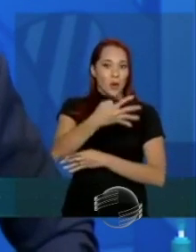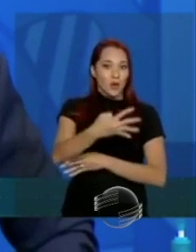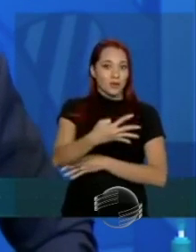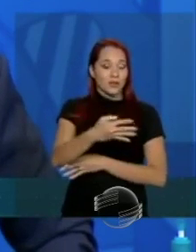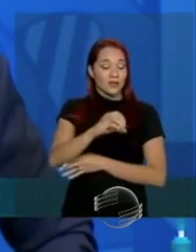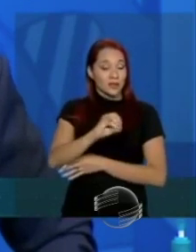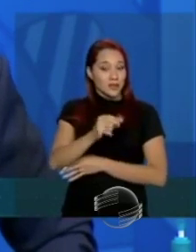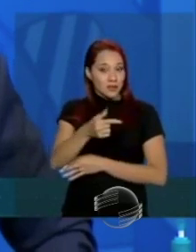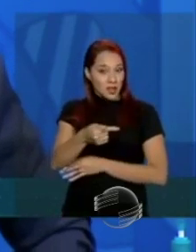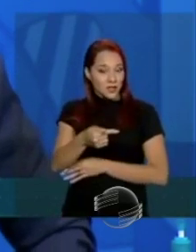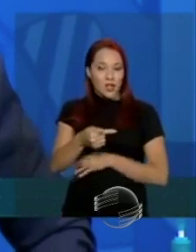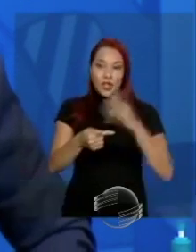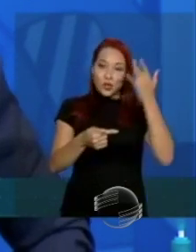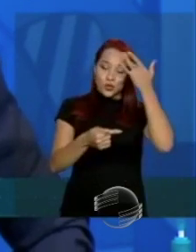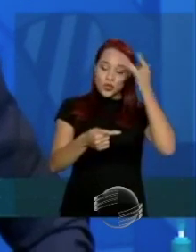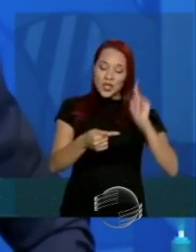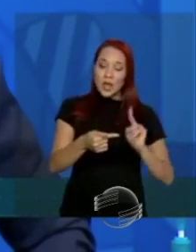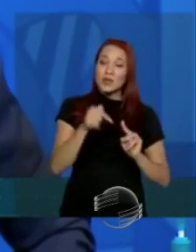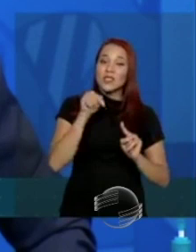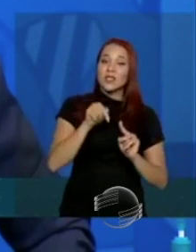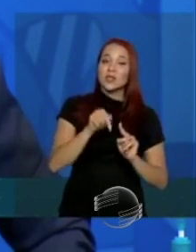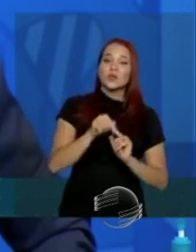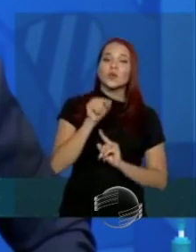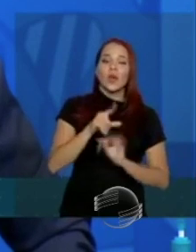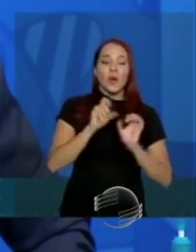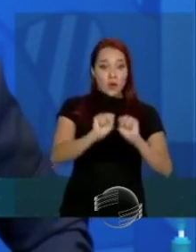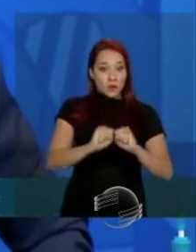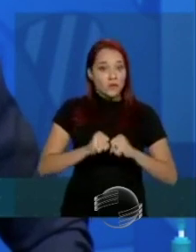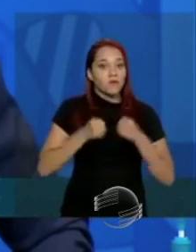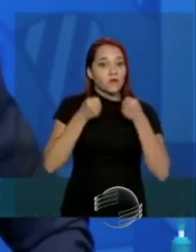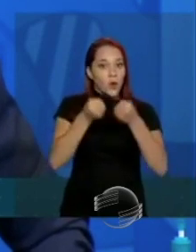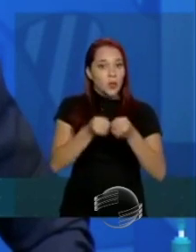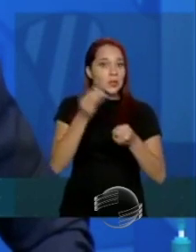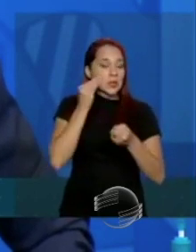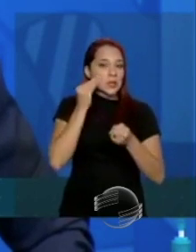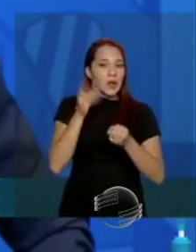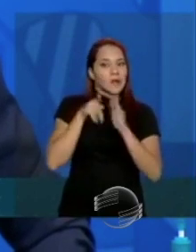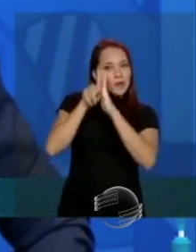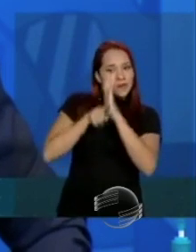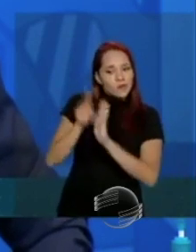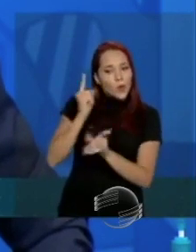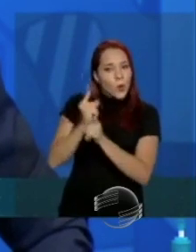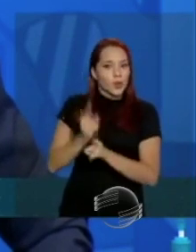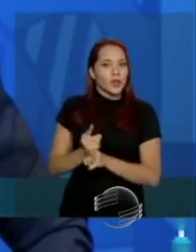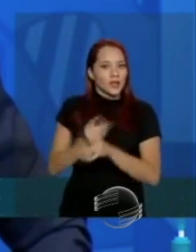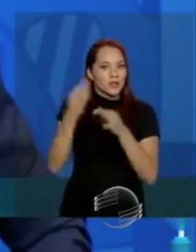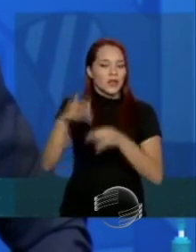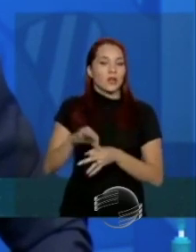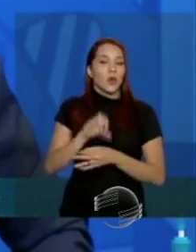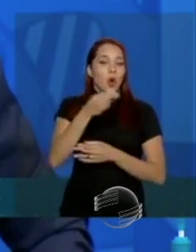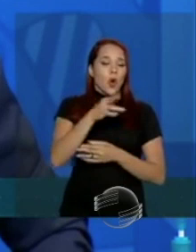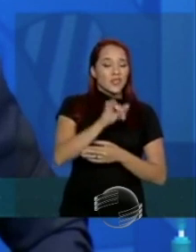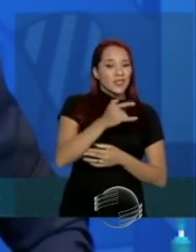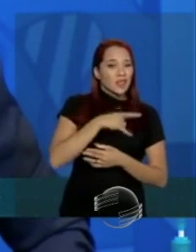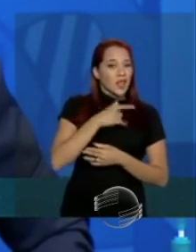407. A gente não sabe se isso aí representa um esforço de fechar os diagnósticos ou se isso aí vai representar uma